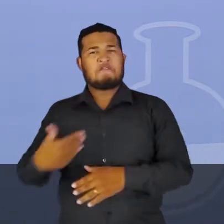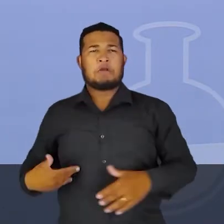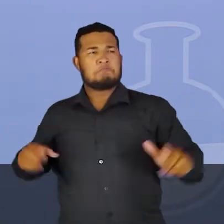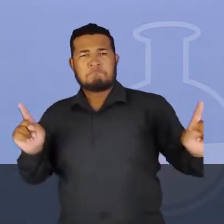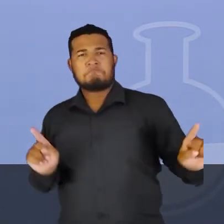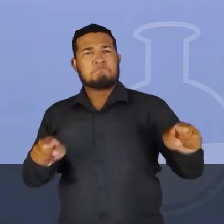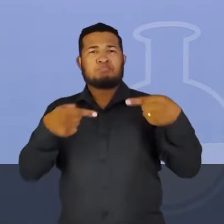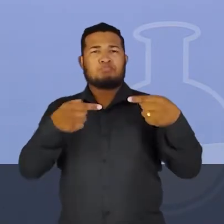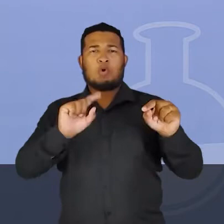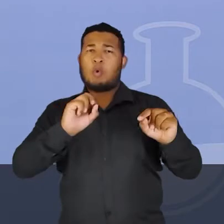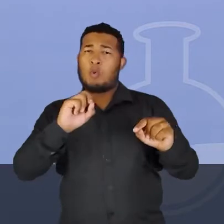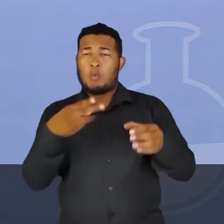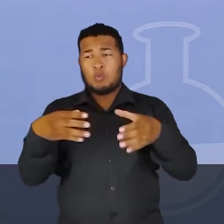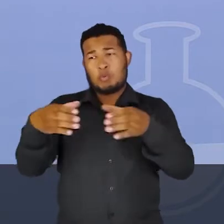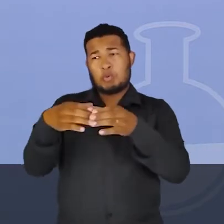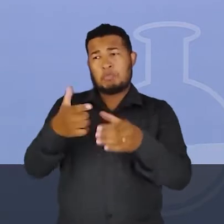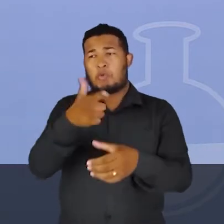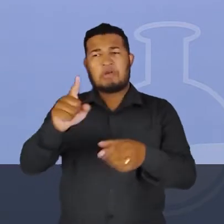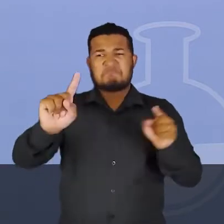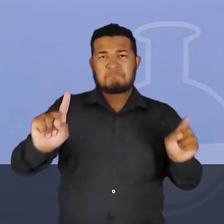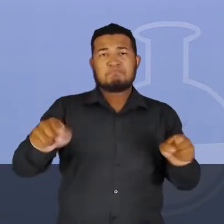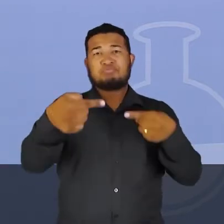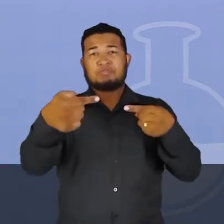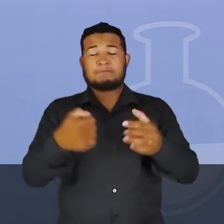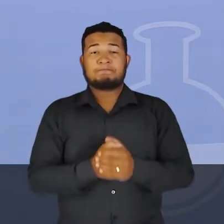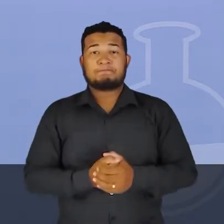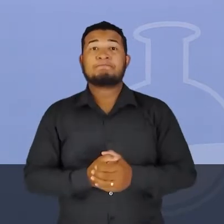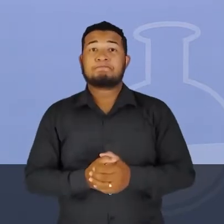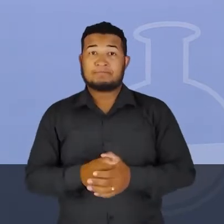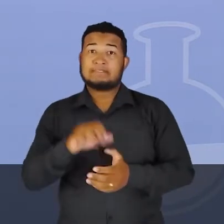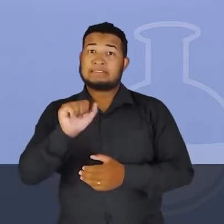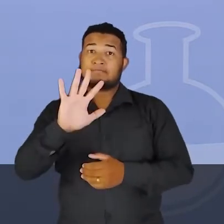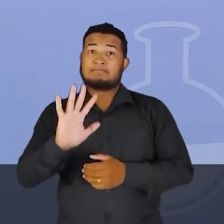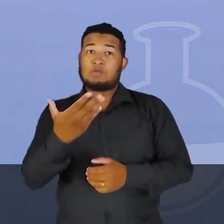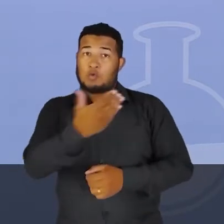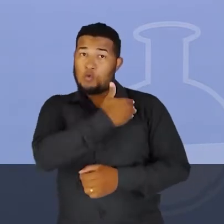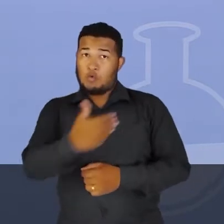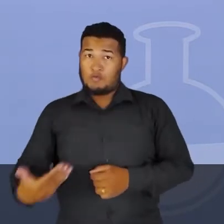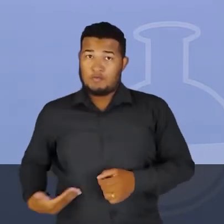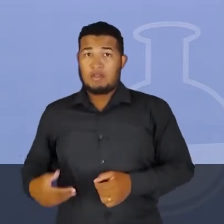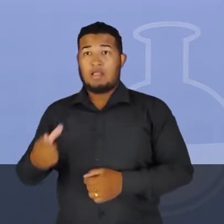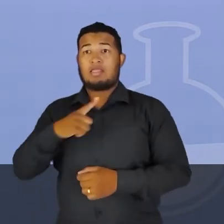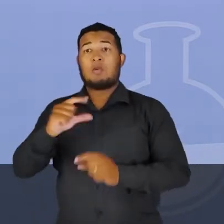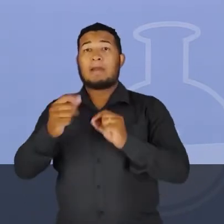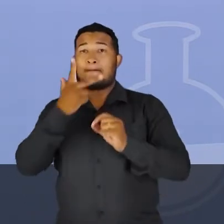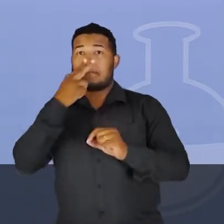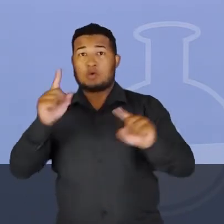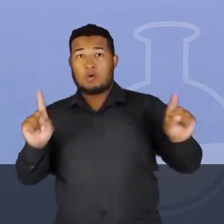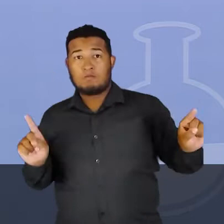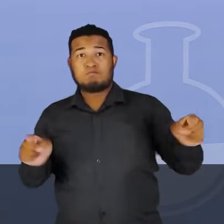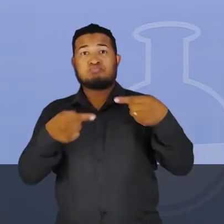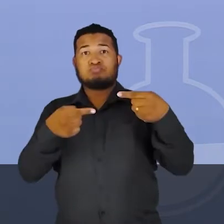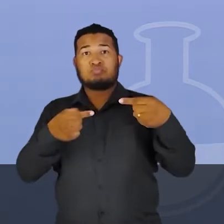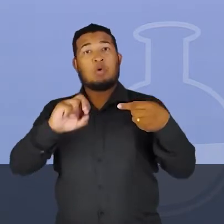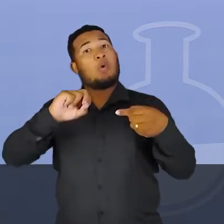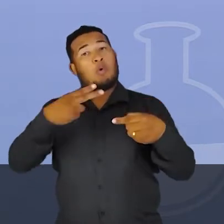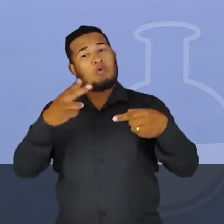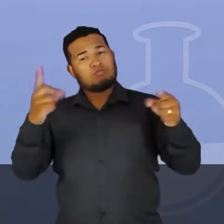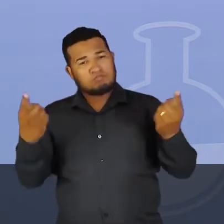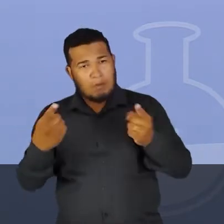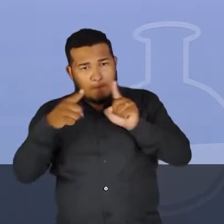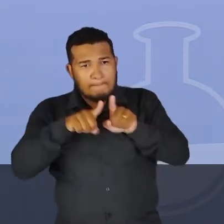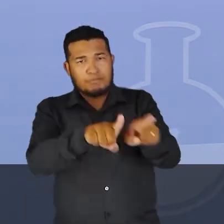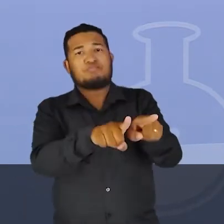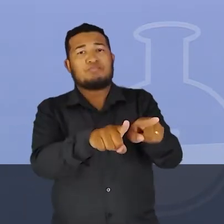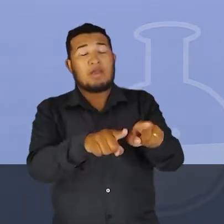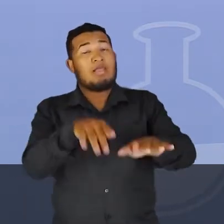algum outro grupo. Geralmente, com relação ao Estado, a gente vai ter movimentos ou de oposição ou de parceria.